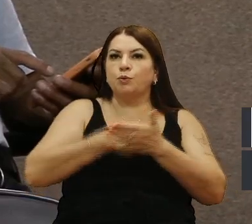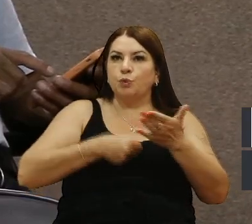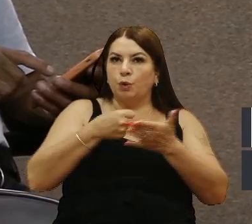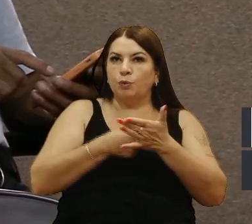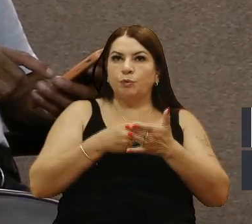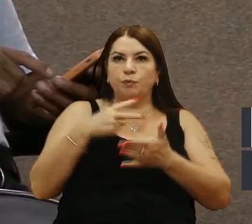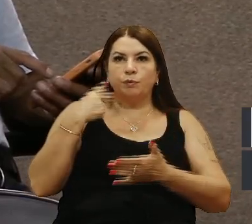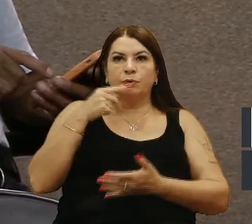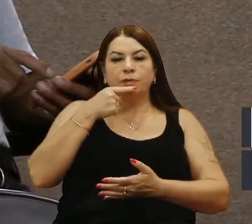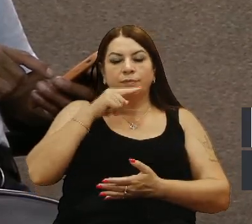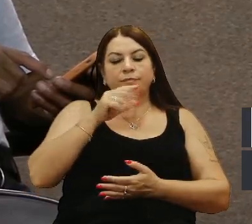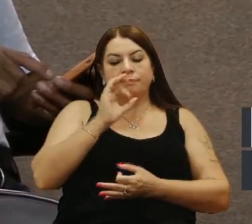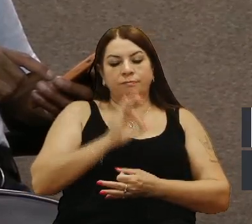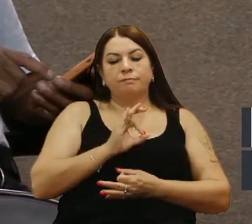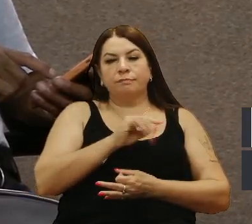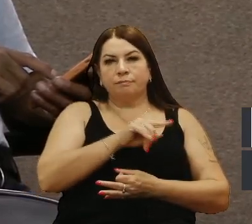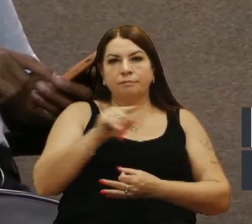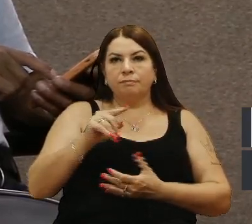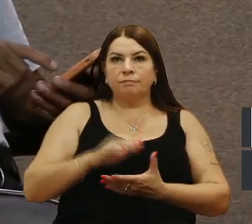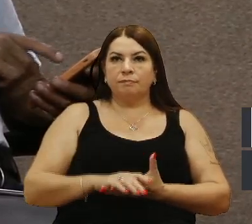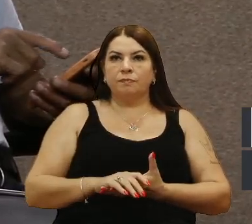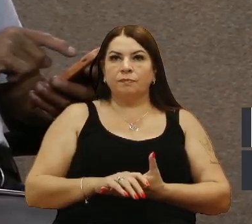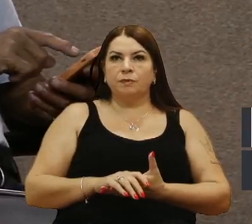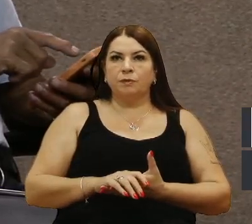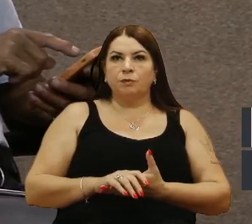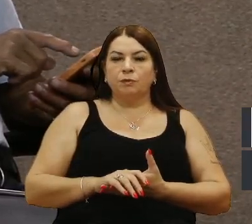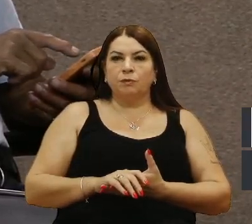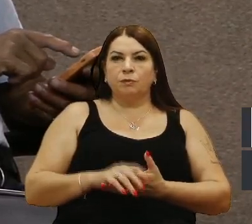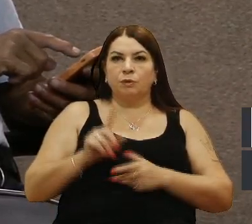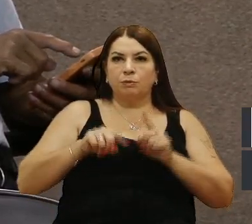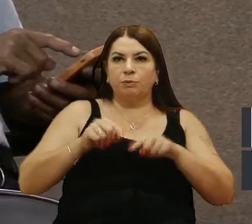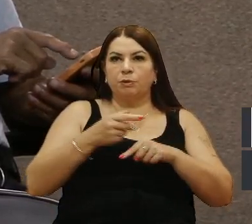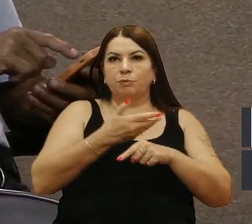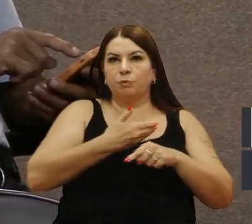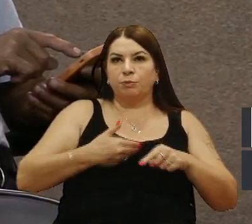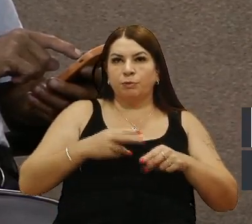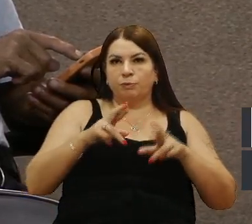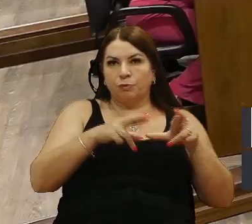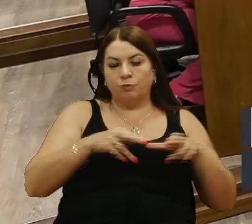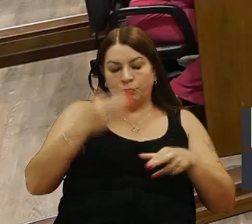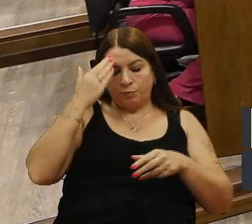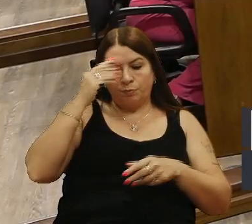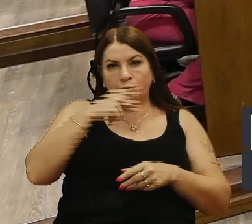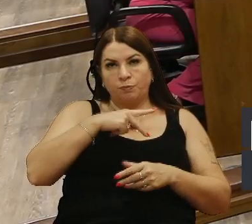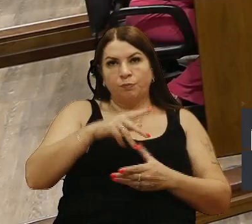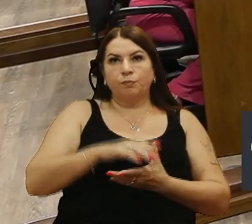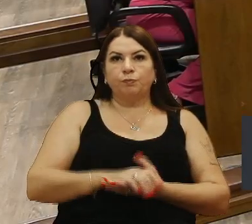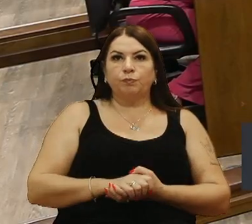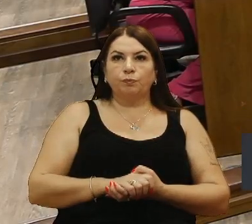vereador Caleb, com certeza, para a gente levar equipamentos públicos para a nossa região. Muito obrigado, presidente. Em declaração.